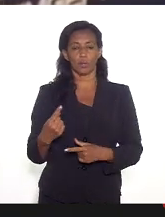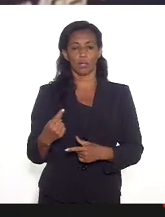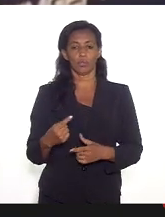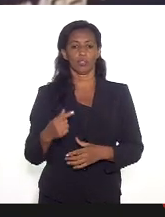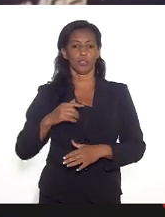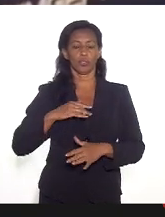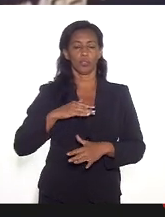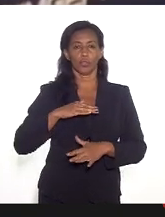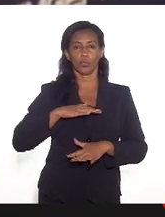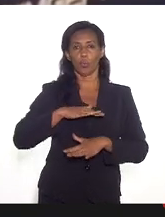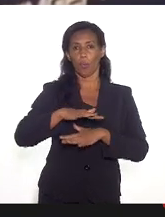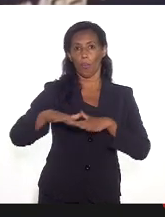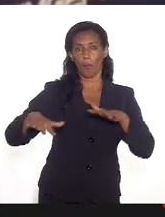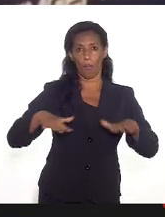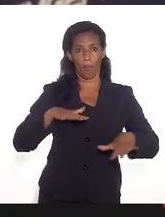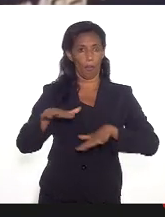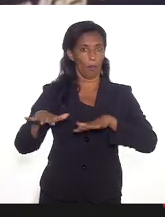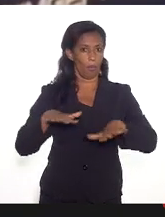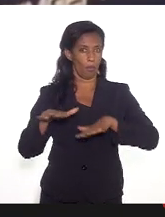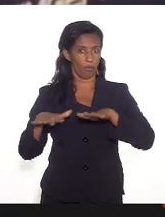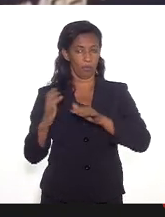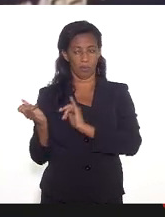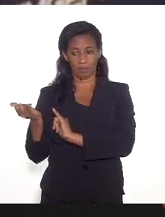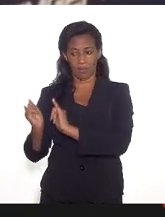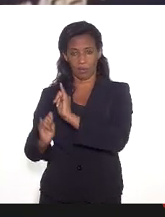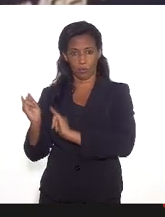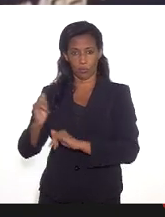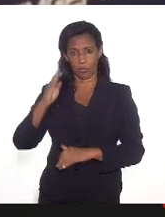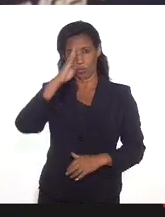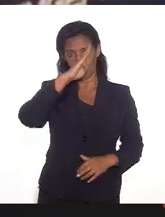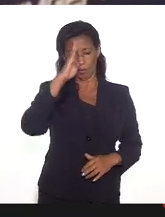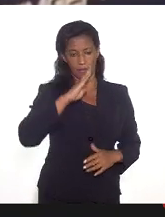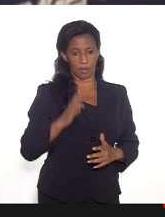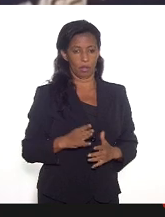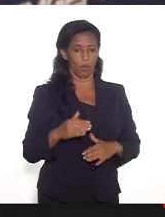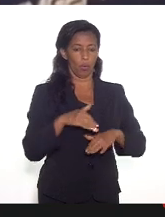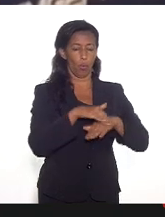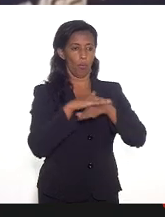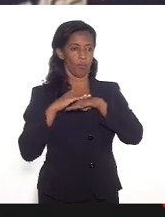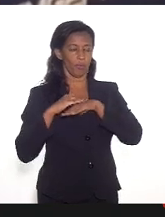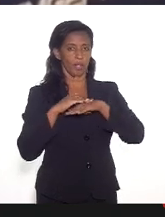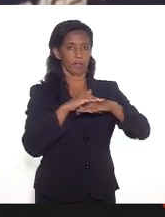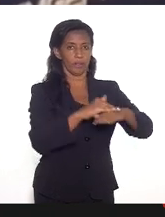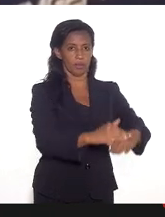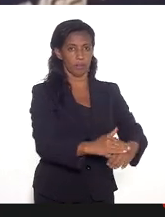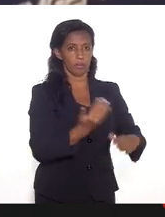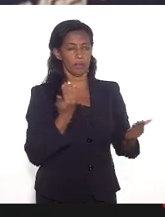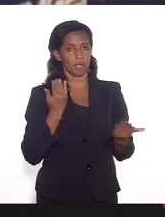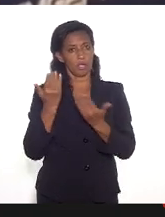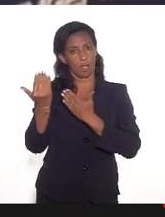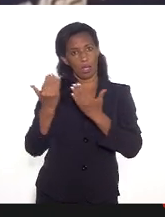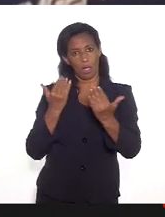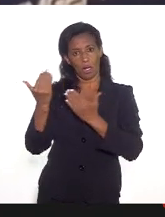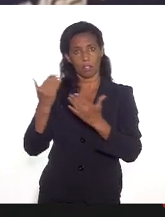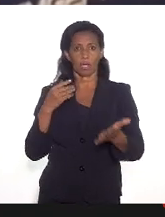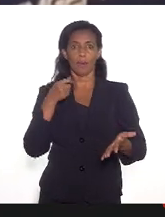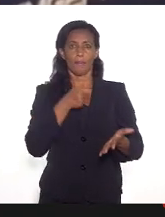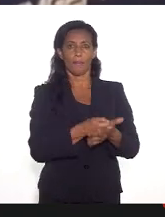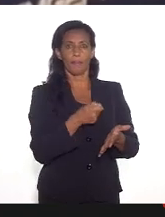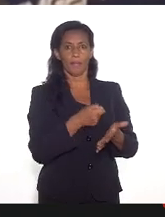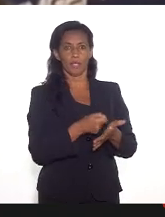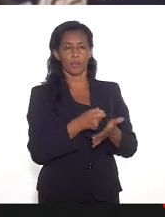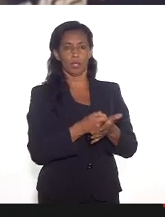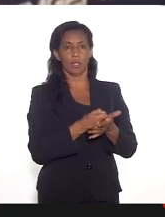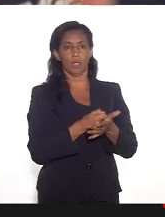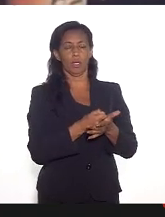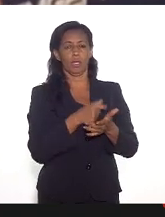um movimento em pinça. A indústria brasileira conversando e se relacionando e pressionando o